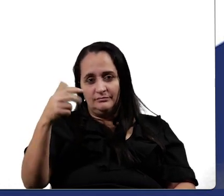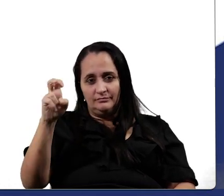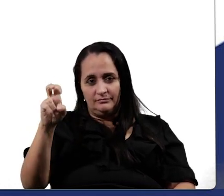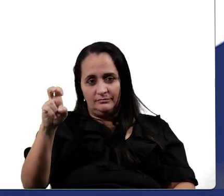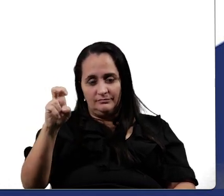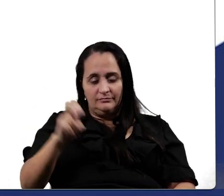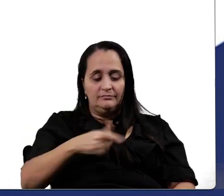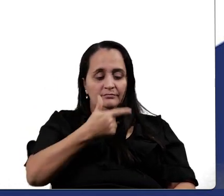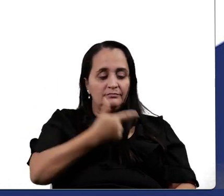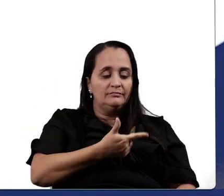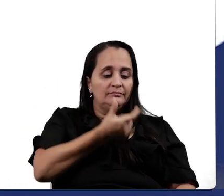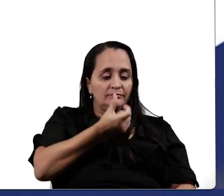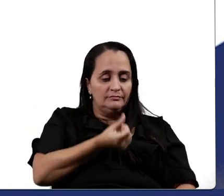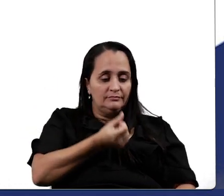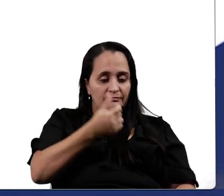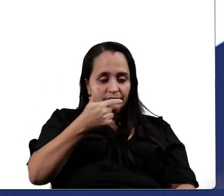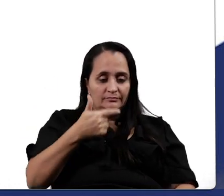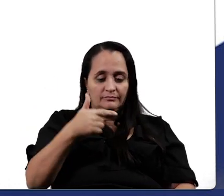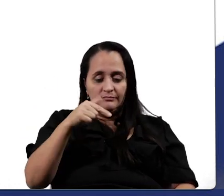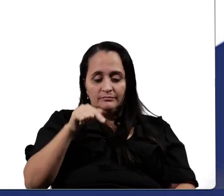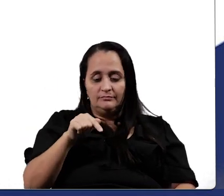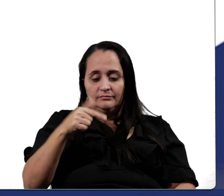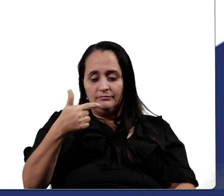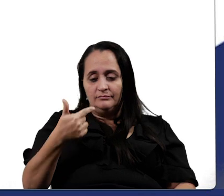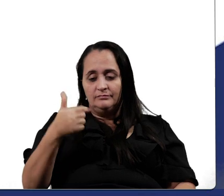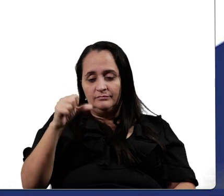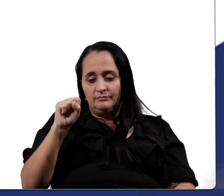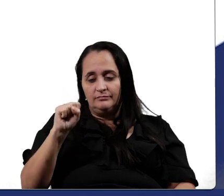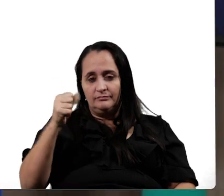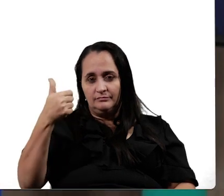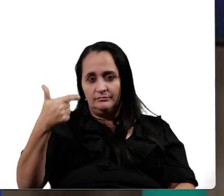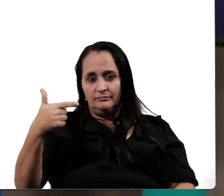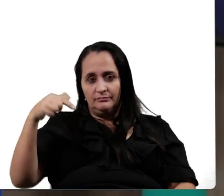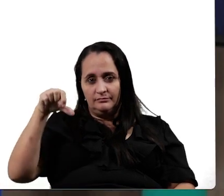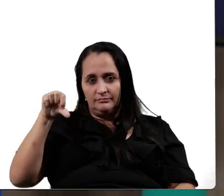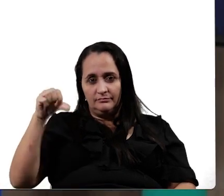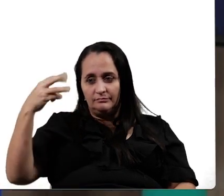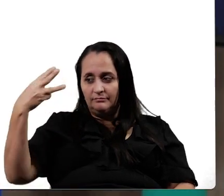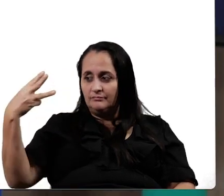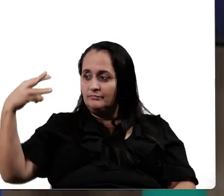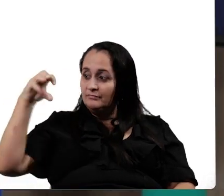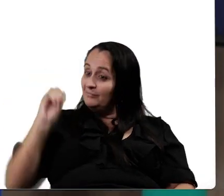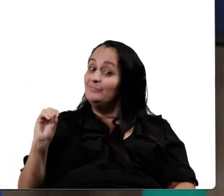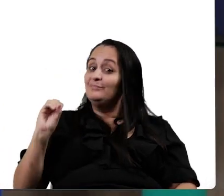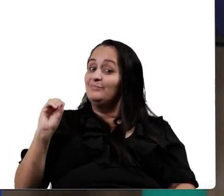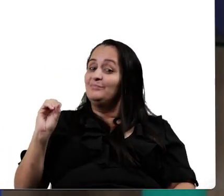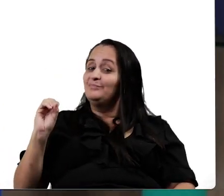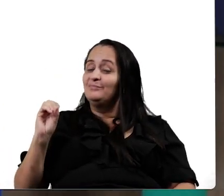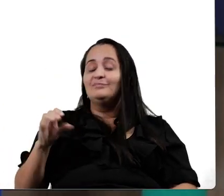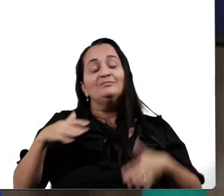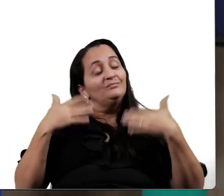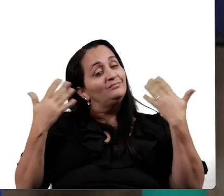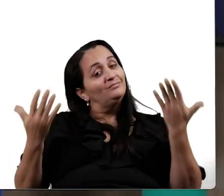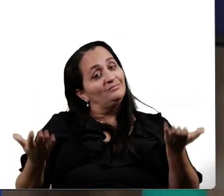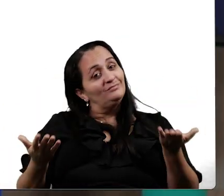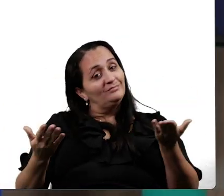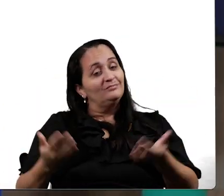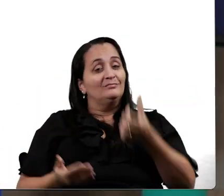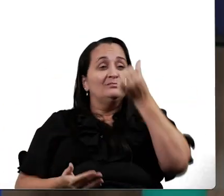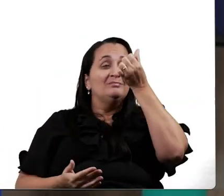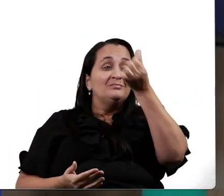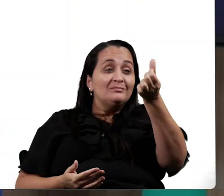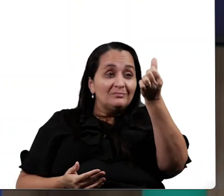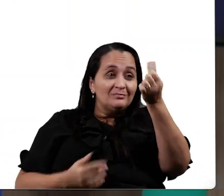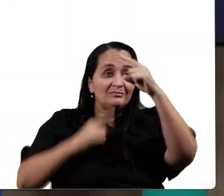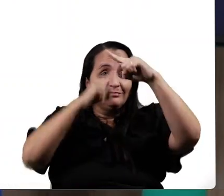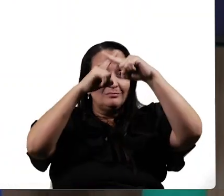26 27 28 29 30 então seis pacotinhos